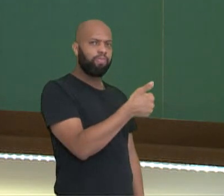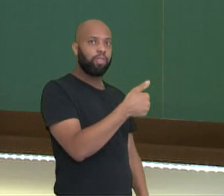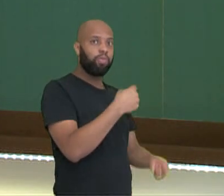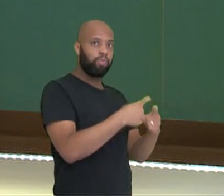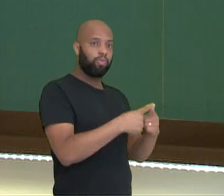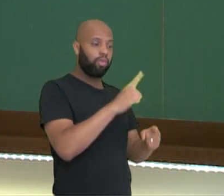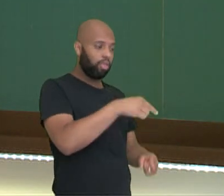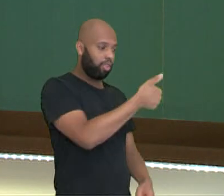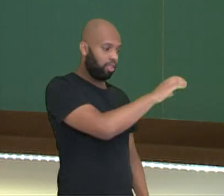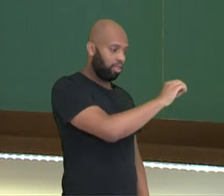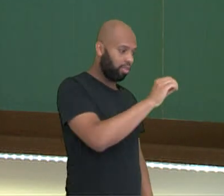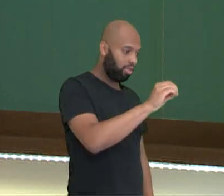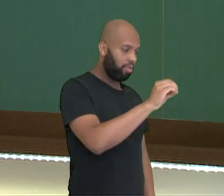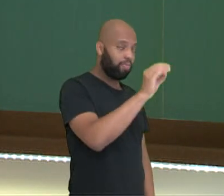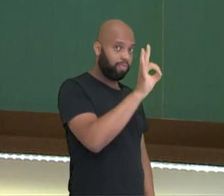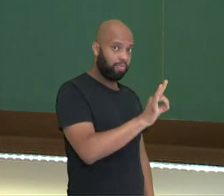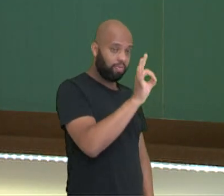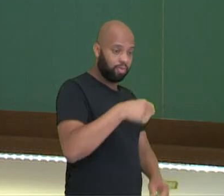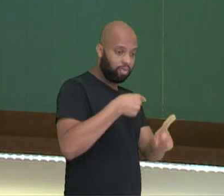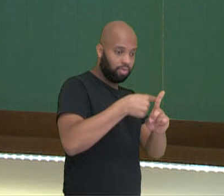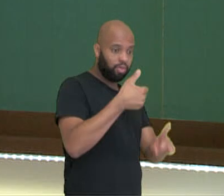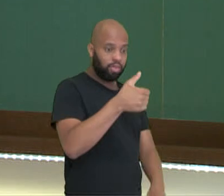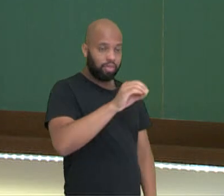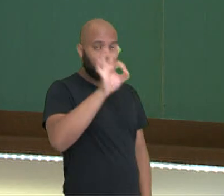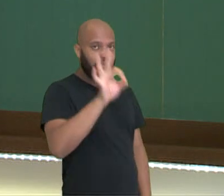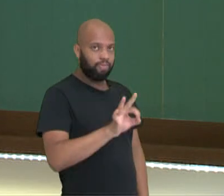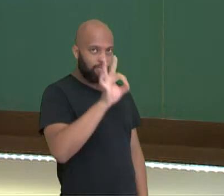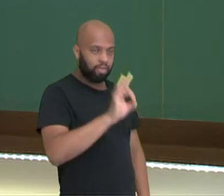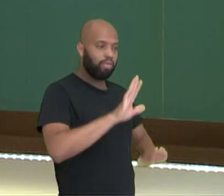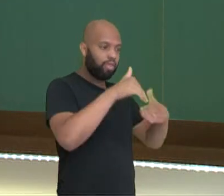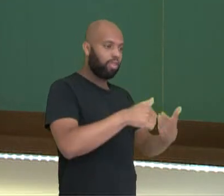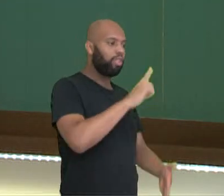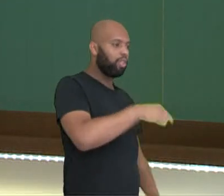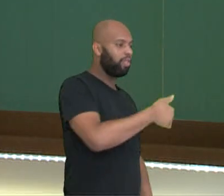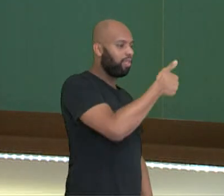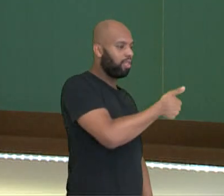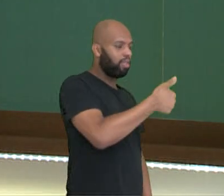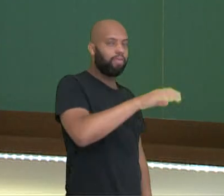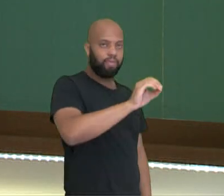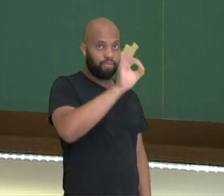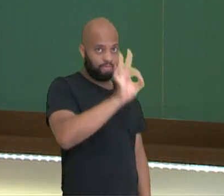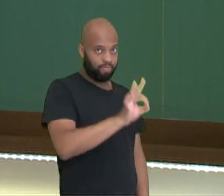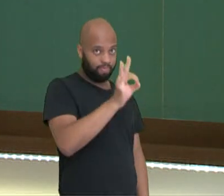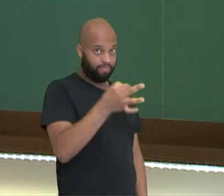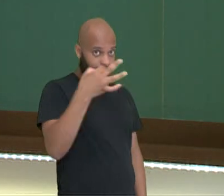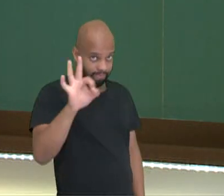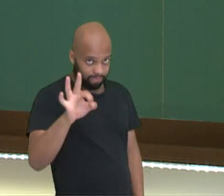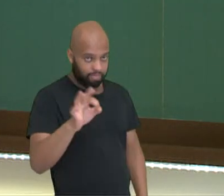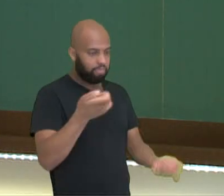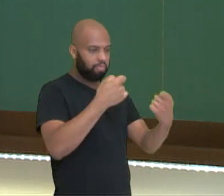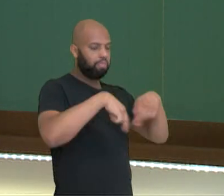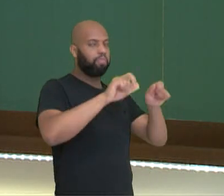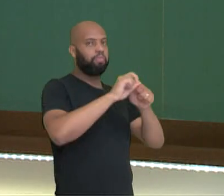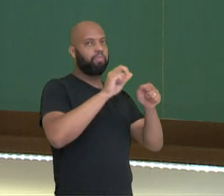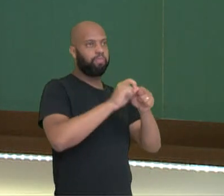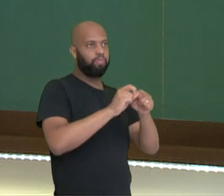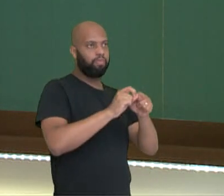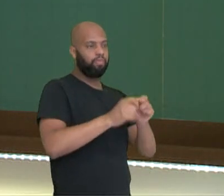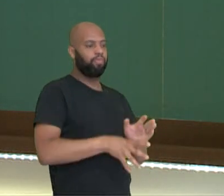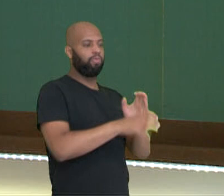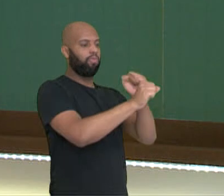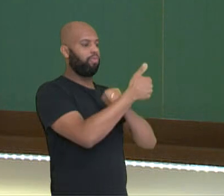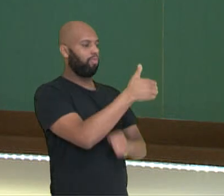é 100% mais 10%, ou seja, 110%. Aí não precisa fazer a conta primeiro